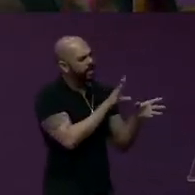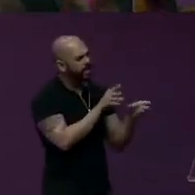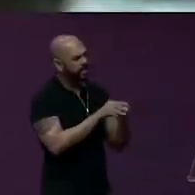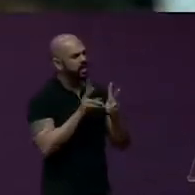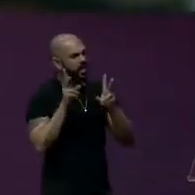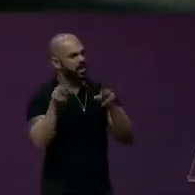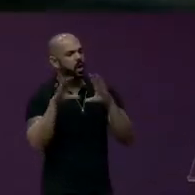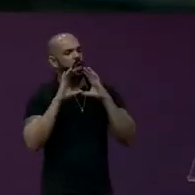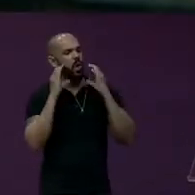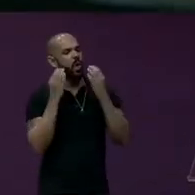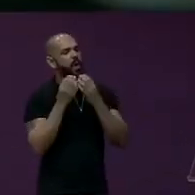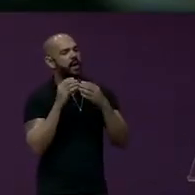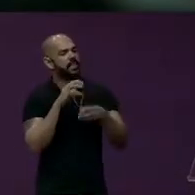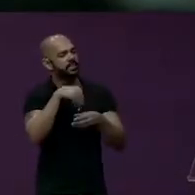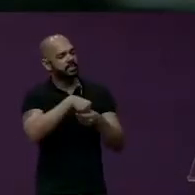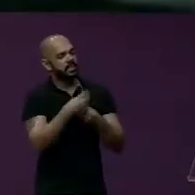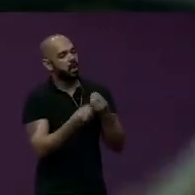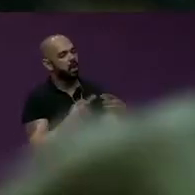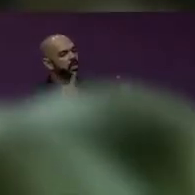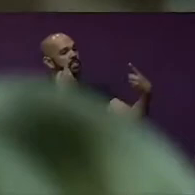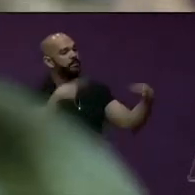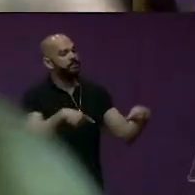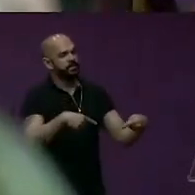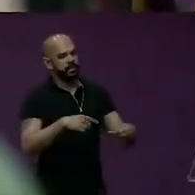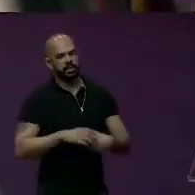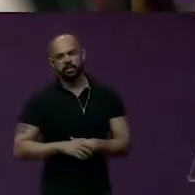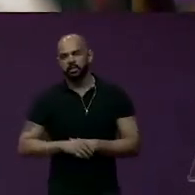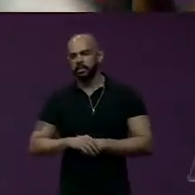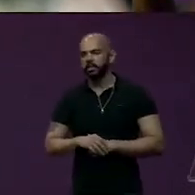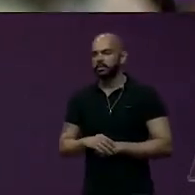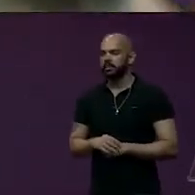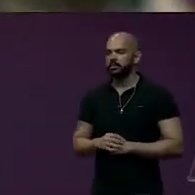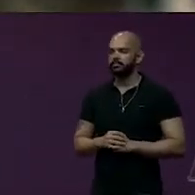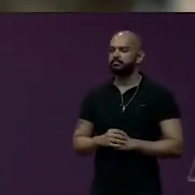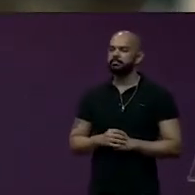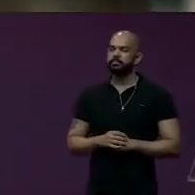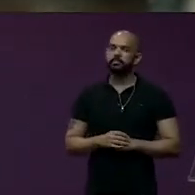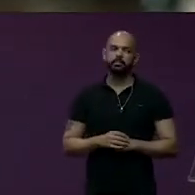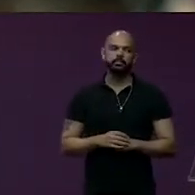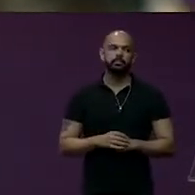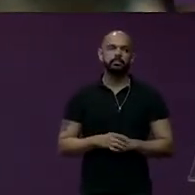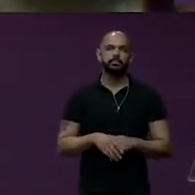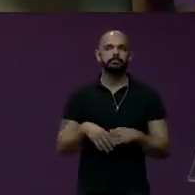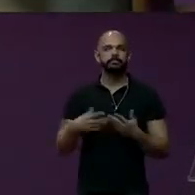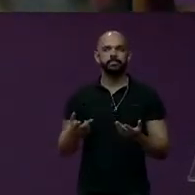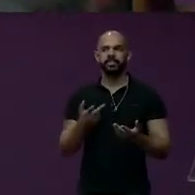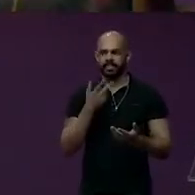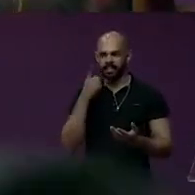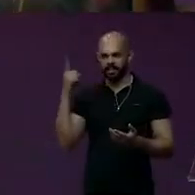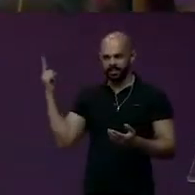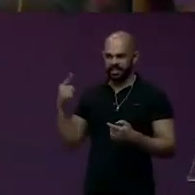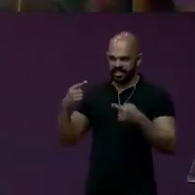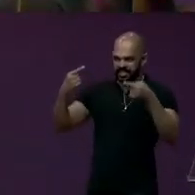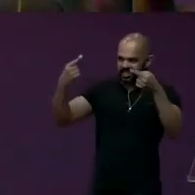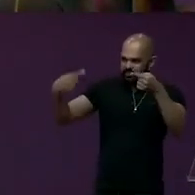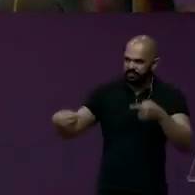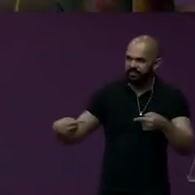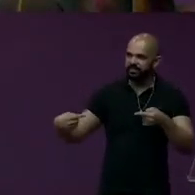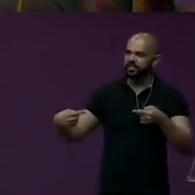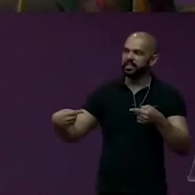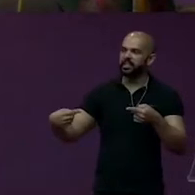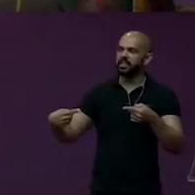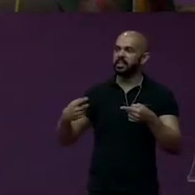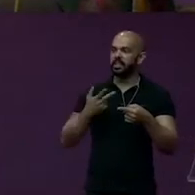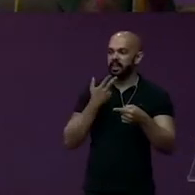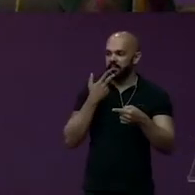Congresso Interno, que grandes desafios você percebe? É, eu acho que assim, até antes de falar desses desafios,